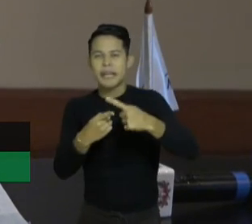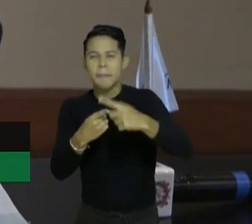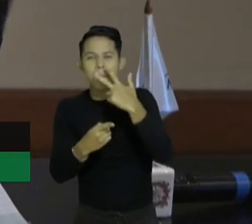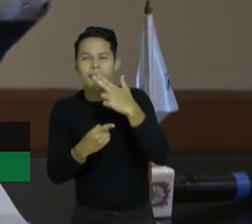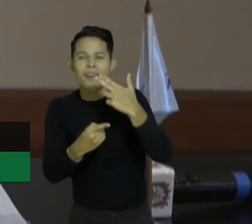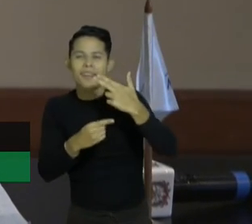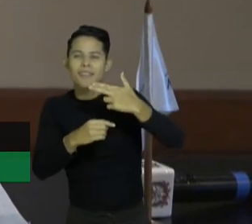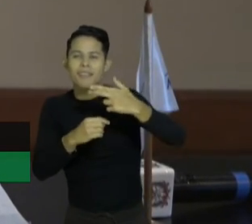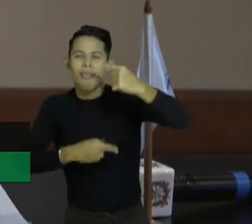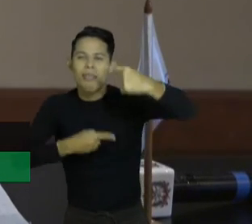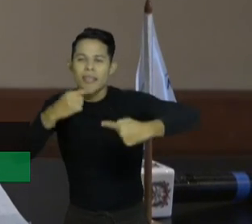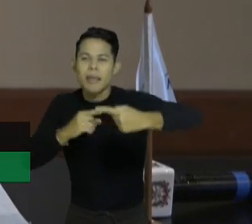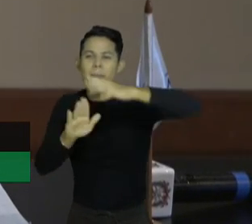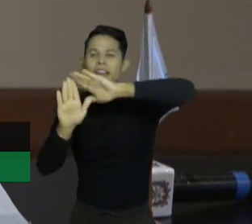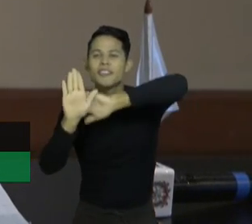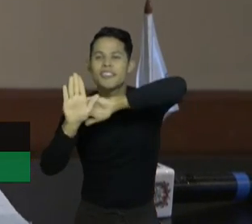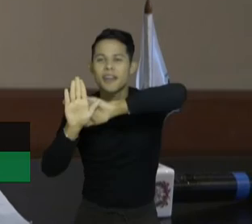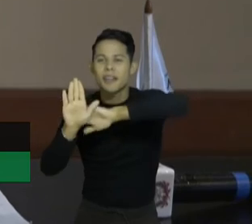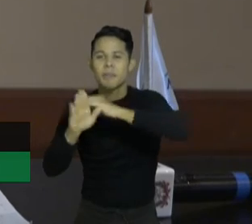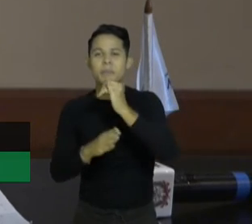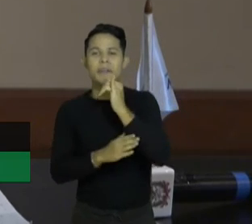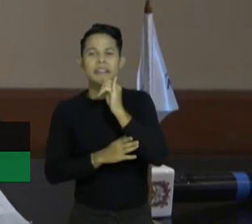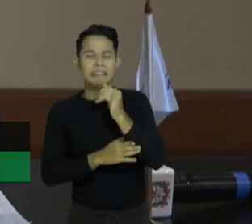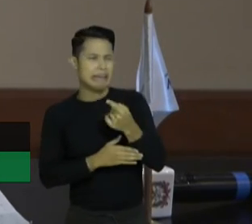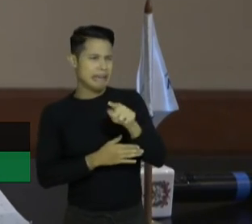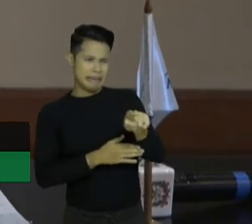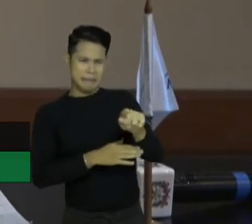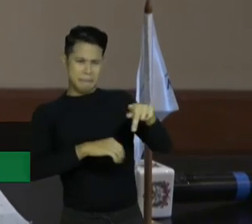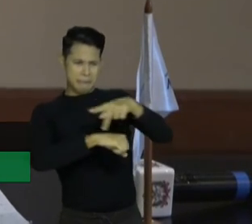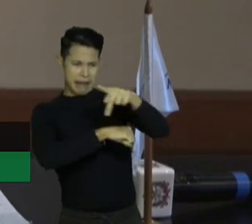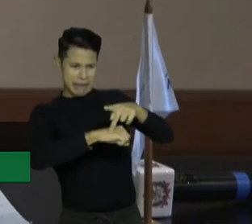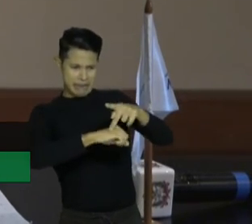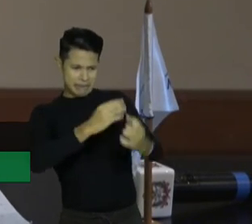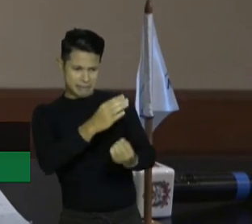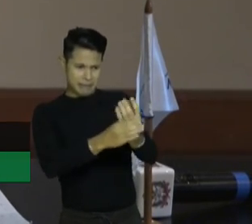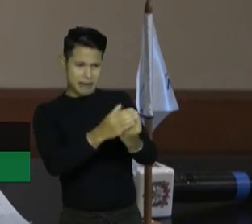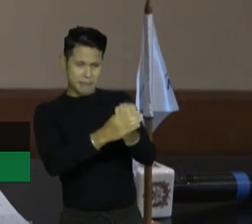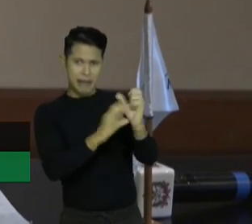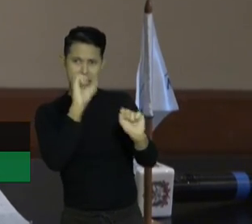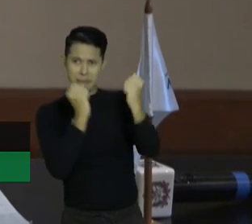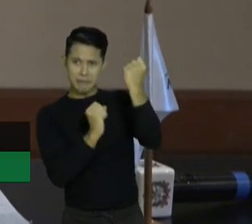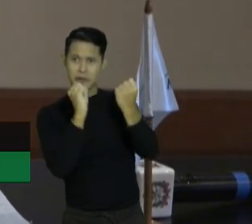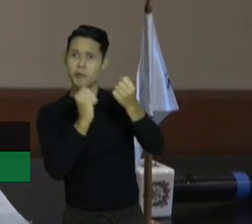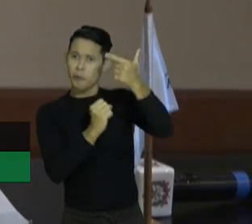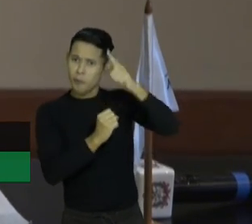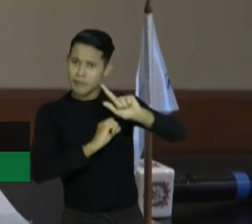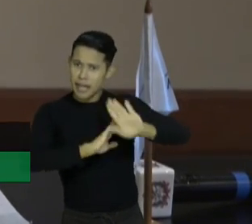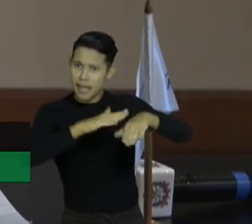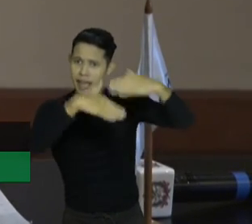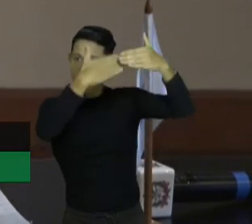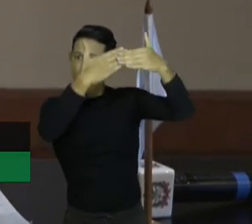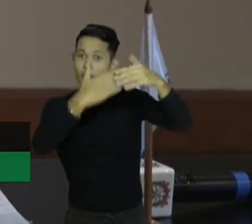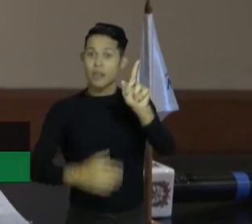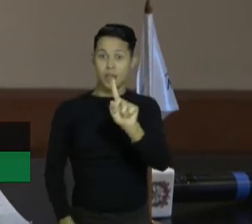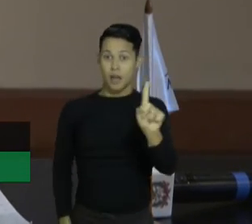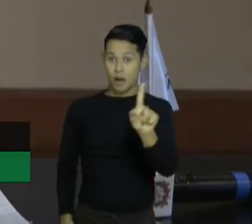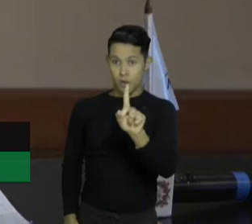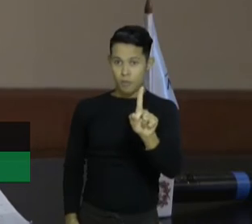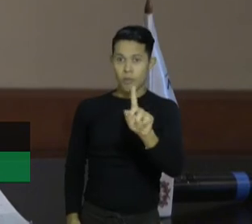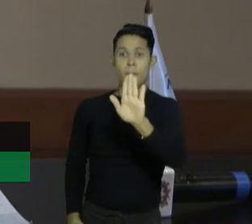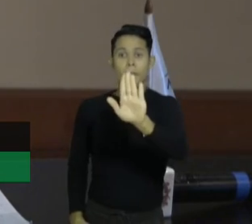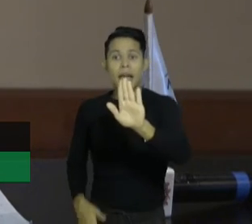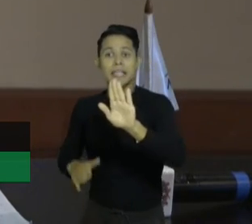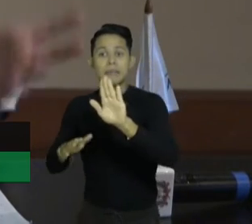ah país só se desenvolve com indústria não país se desenvolve sem indústria Ah mas países da magnitude do Brasil